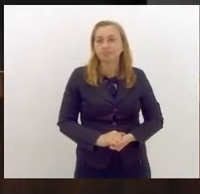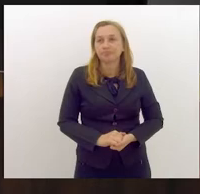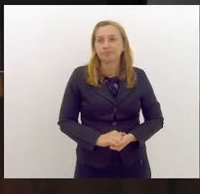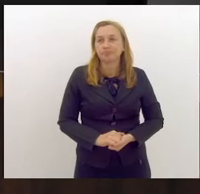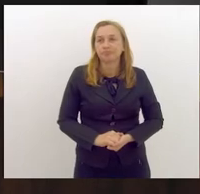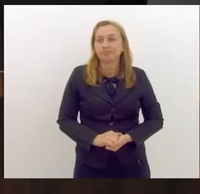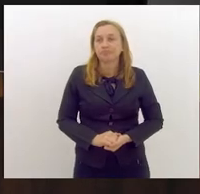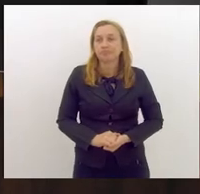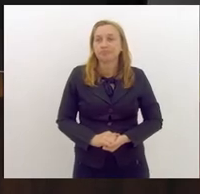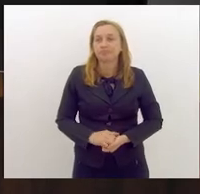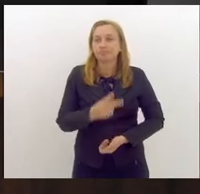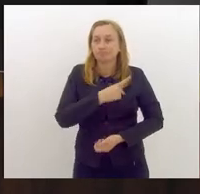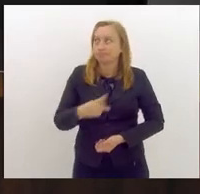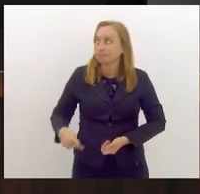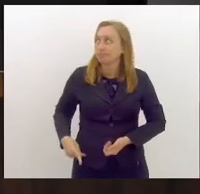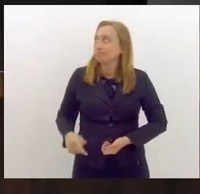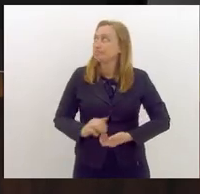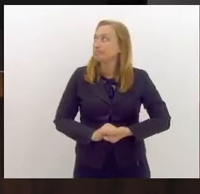presidente